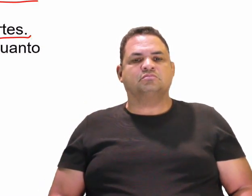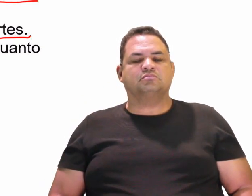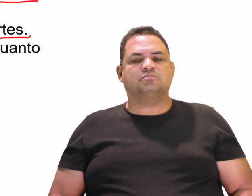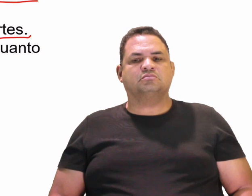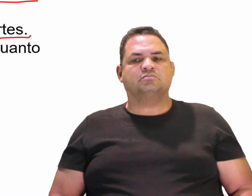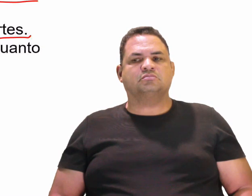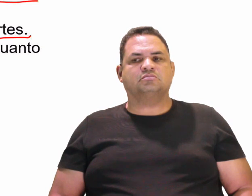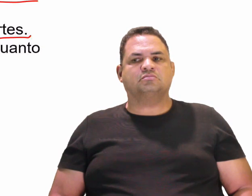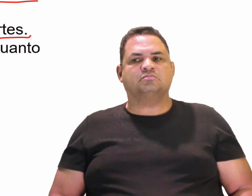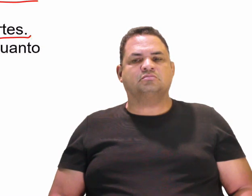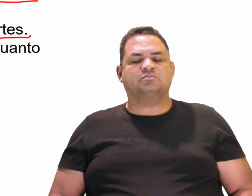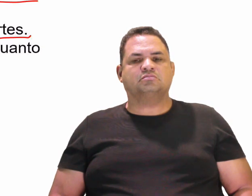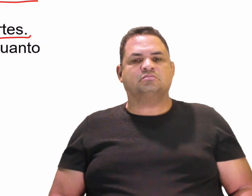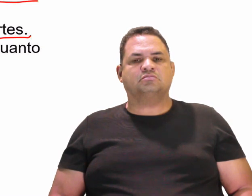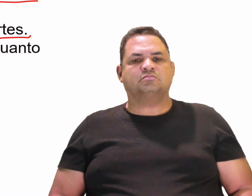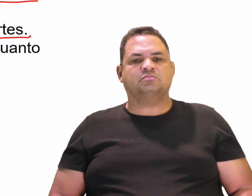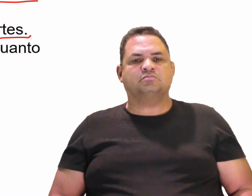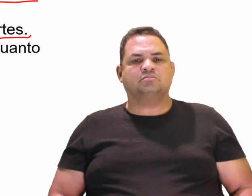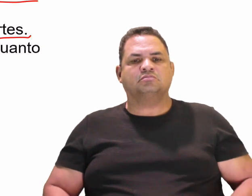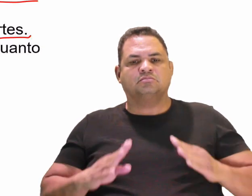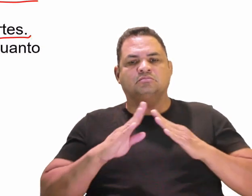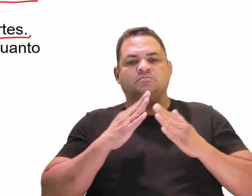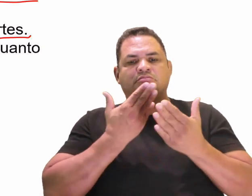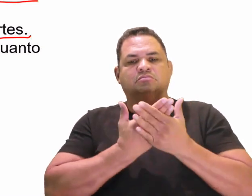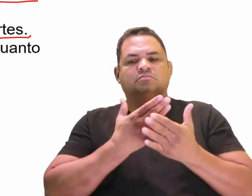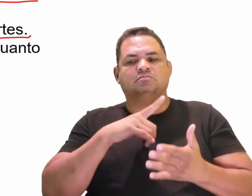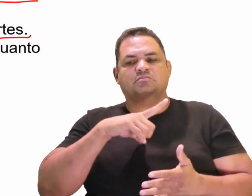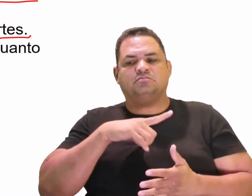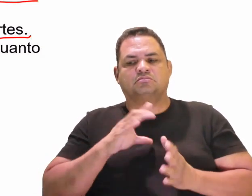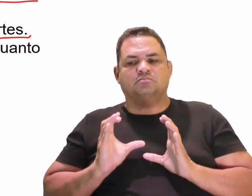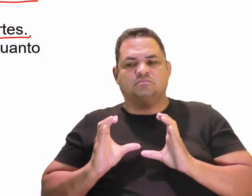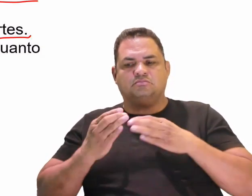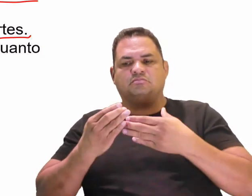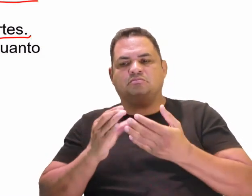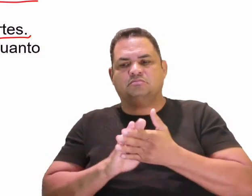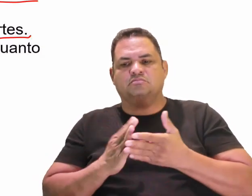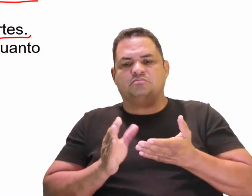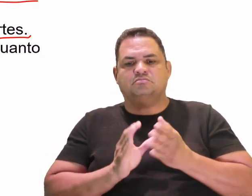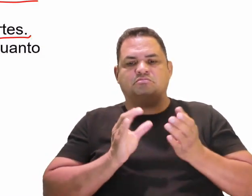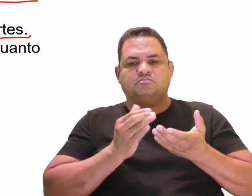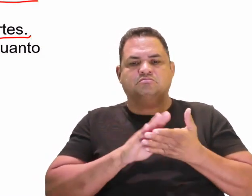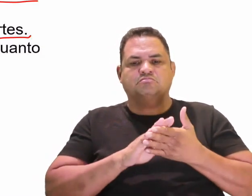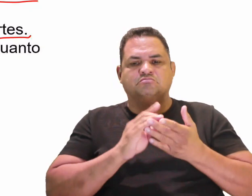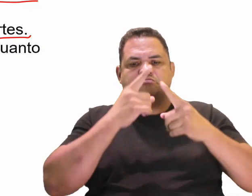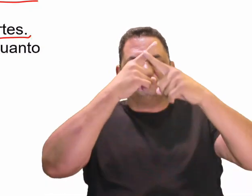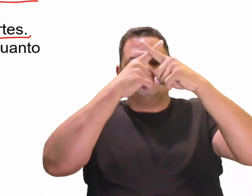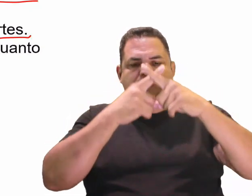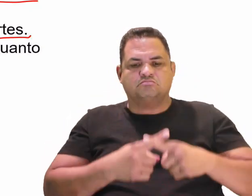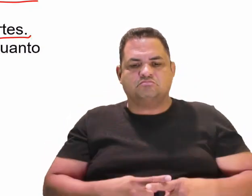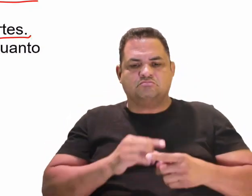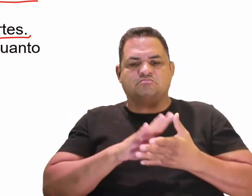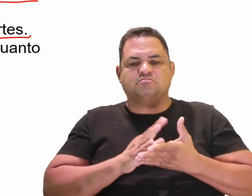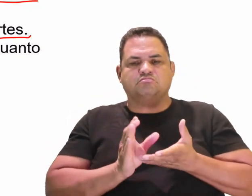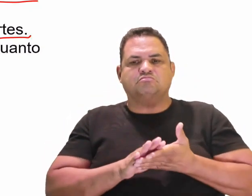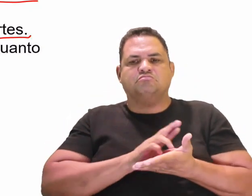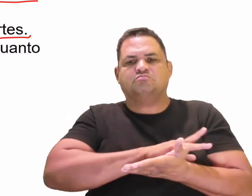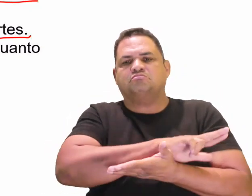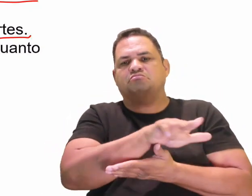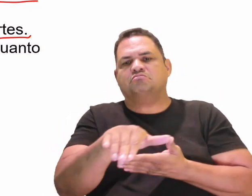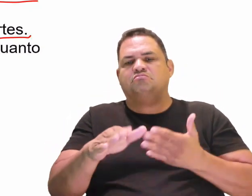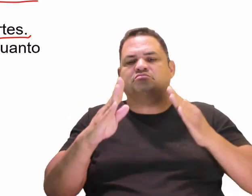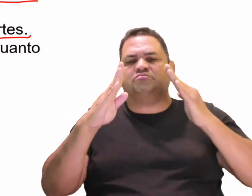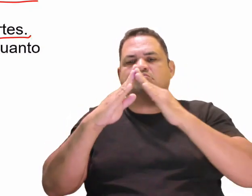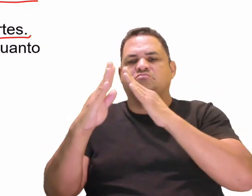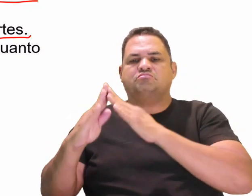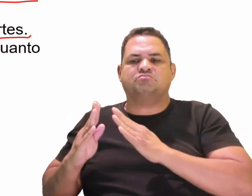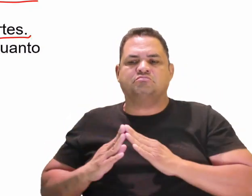só. As escolas muitas vezes têm equipes que jogam em ligas e competições intraescolares, que são dentro da